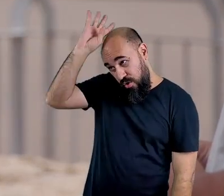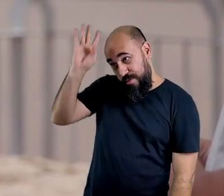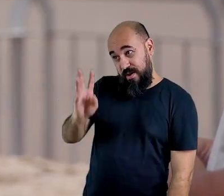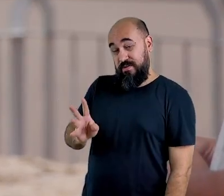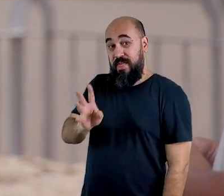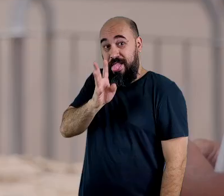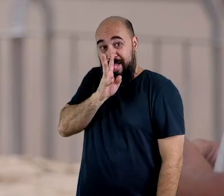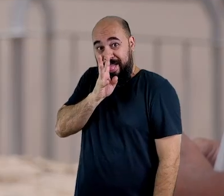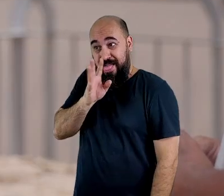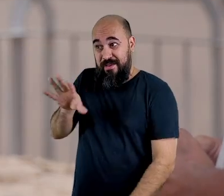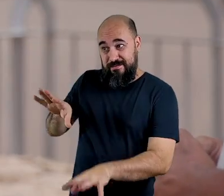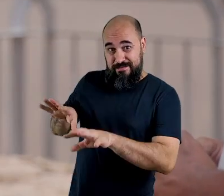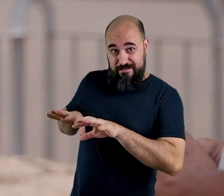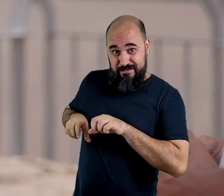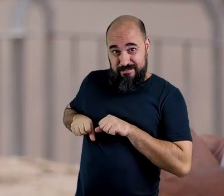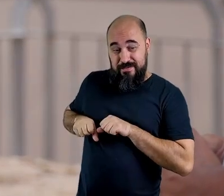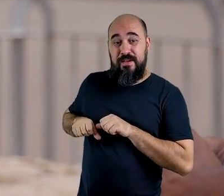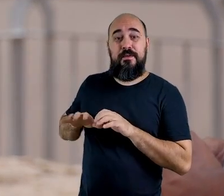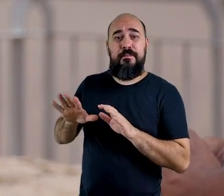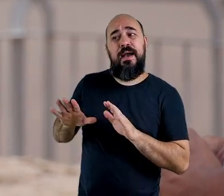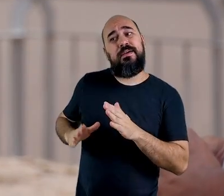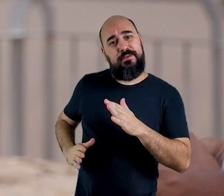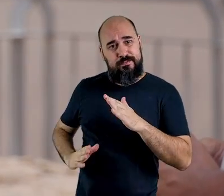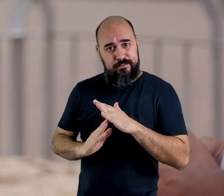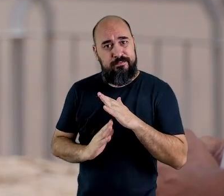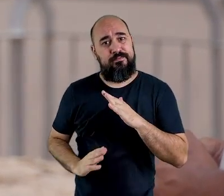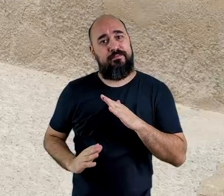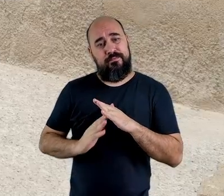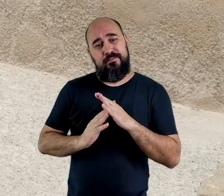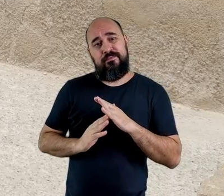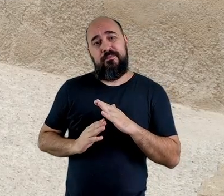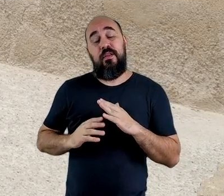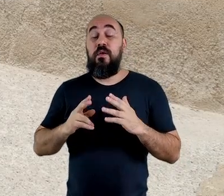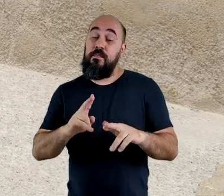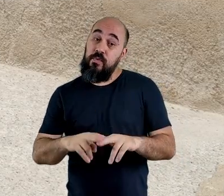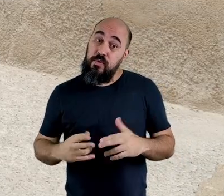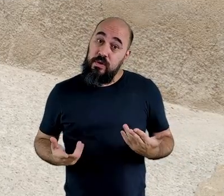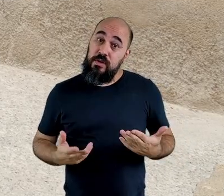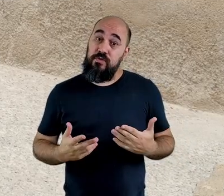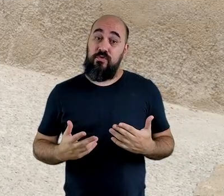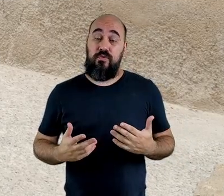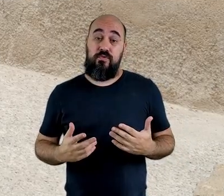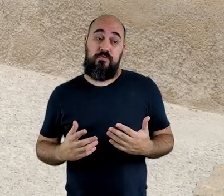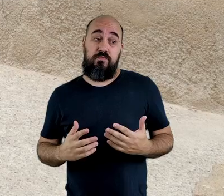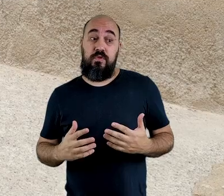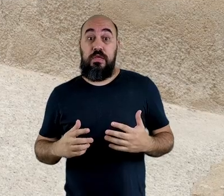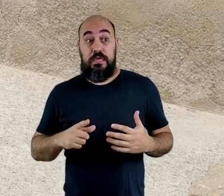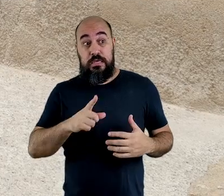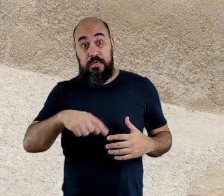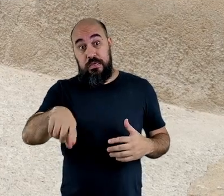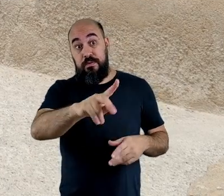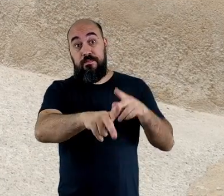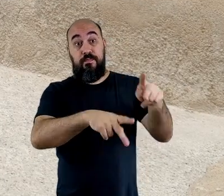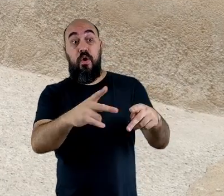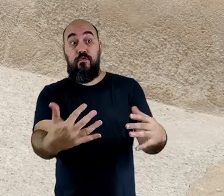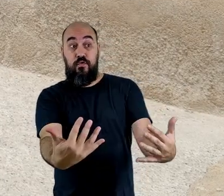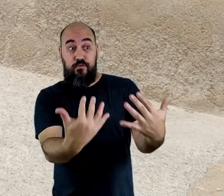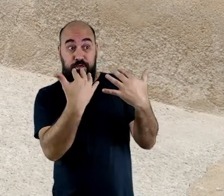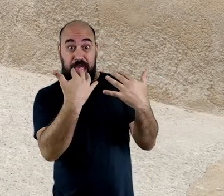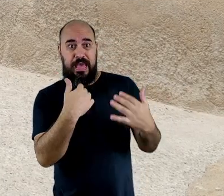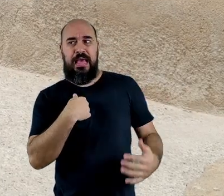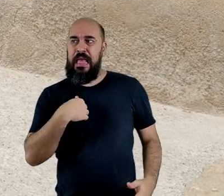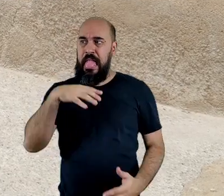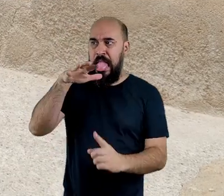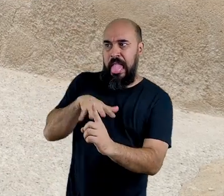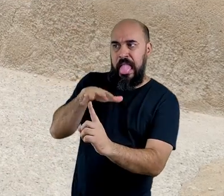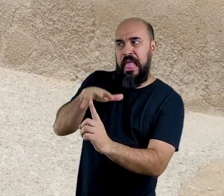cultura romana quase inteiramente, mas até um certo limite. Portanto, não será um conflito com os judeus e suas crenças e fazer